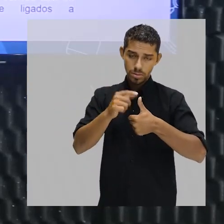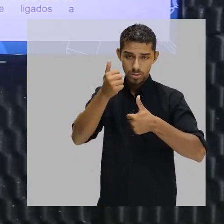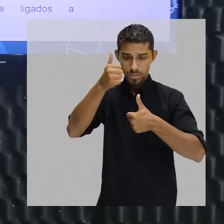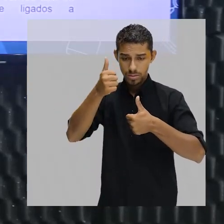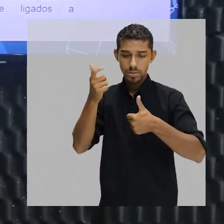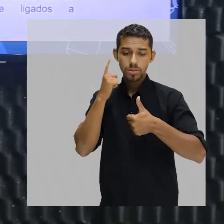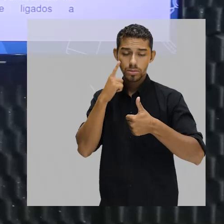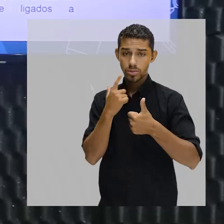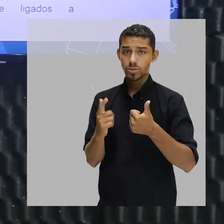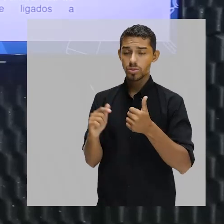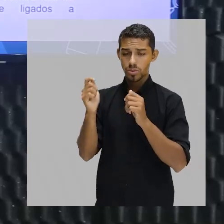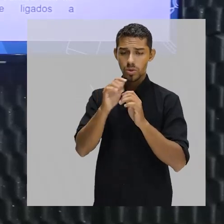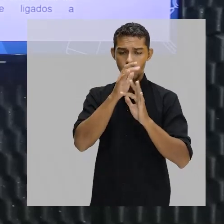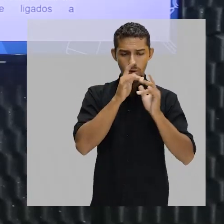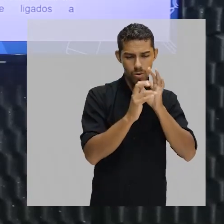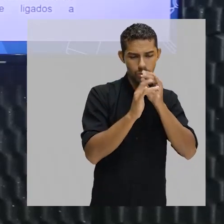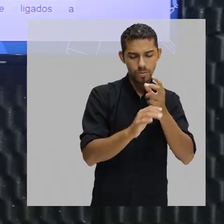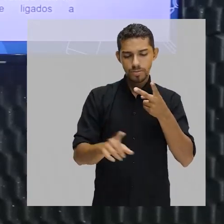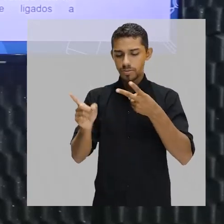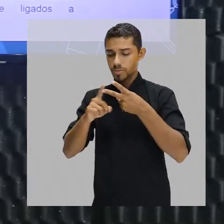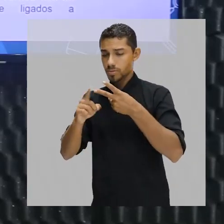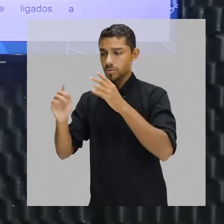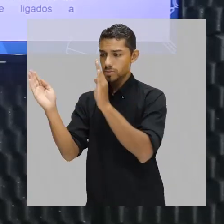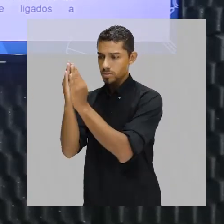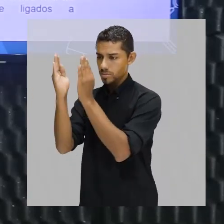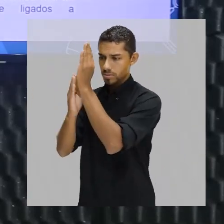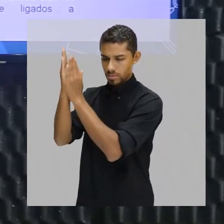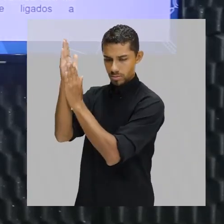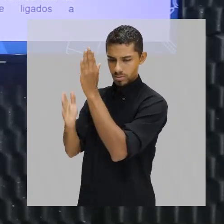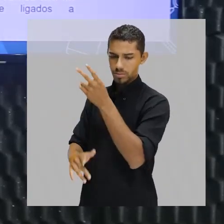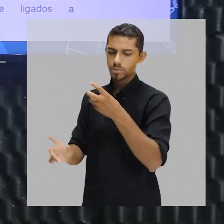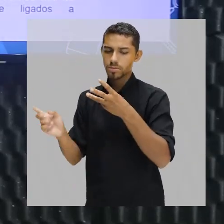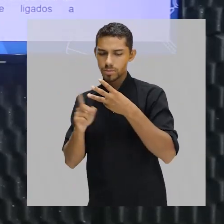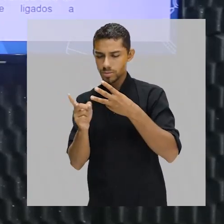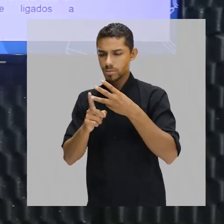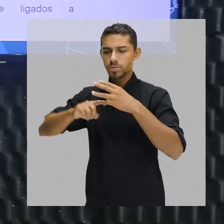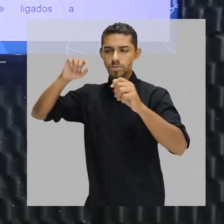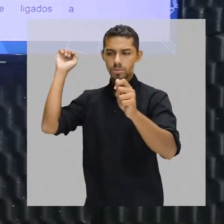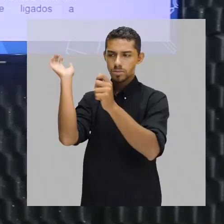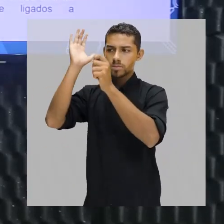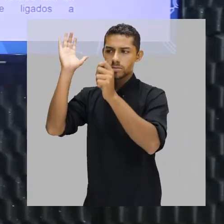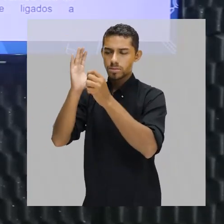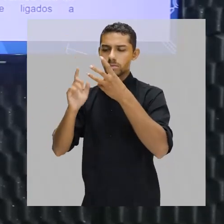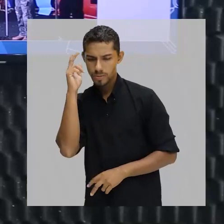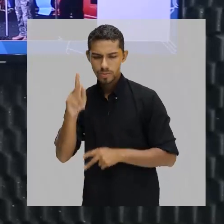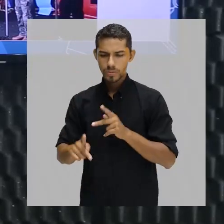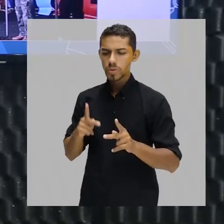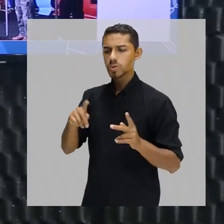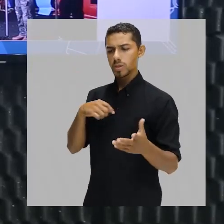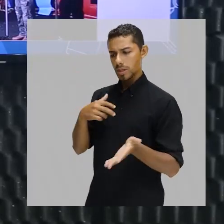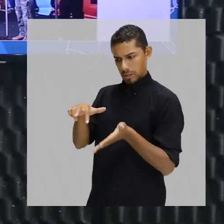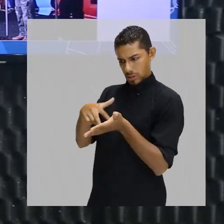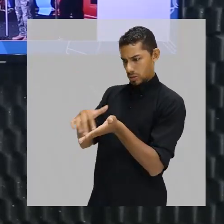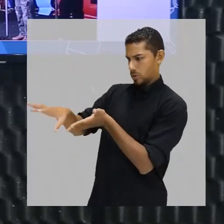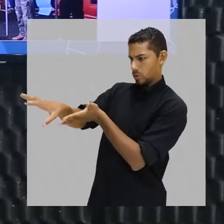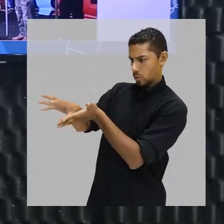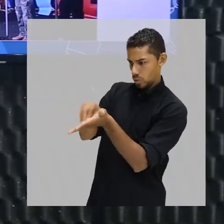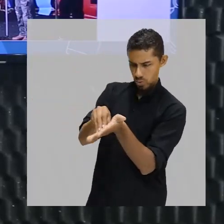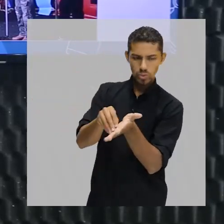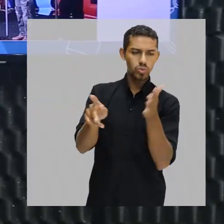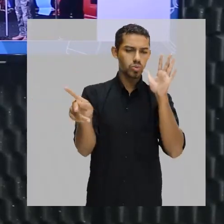Gonçalo. São Gonçalo. E aí, os senhores, eles aprenderam a tocar rabeca, que é uma variação do violino, né,